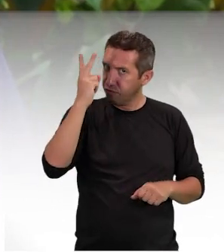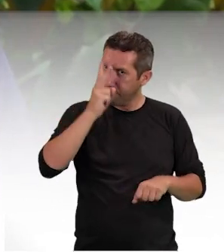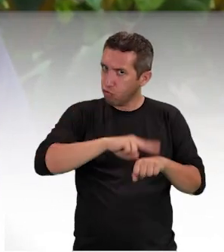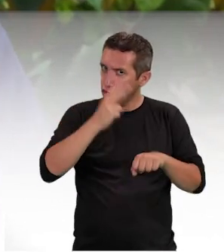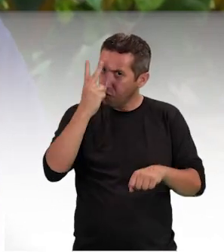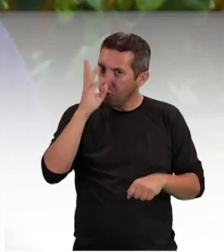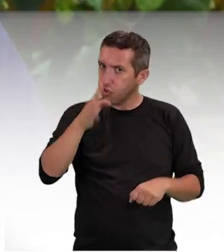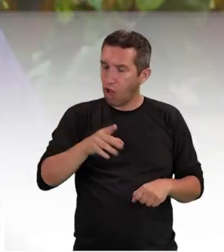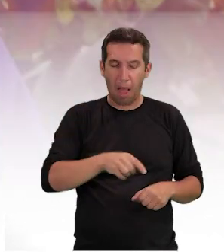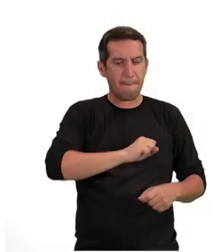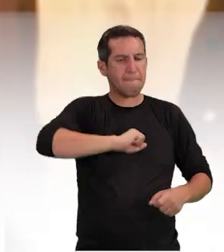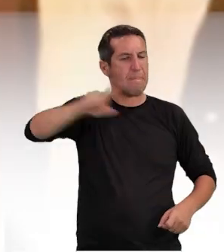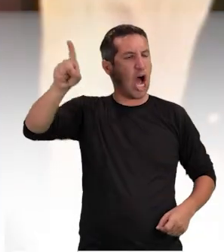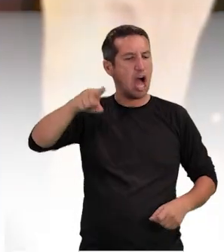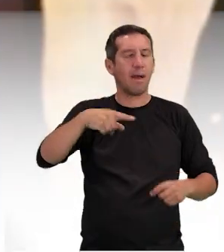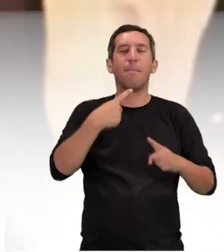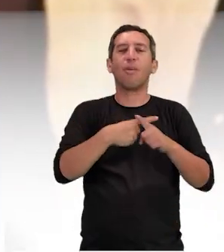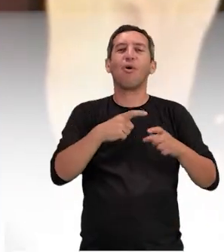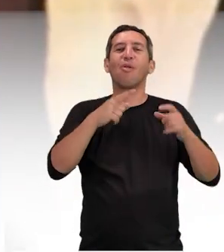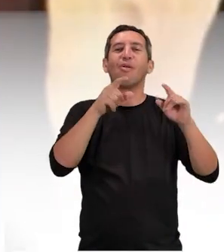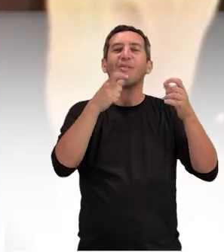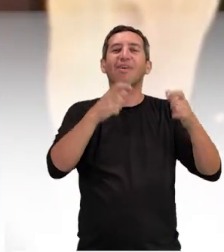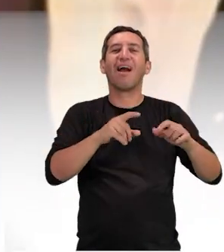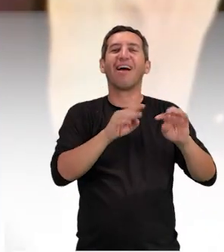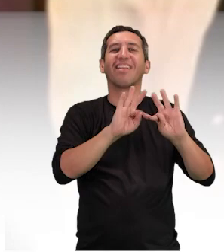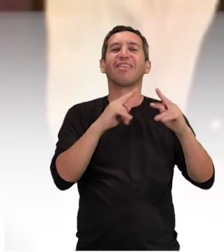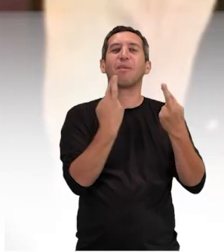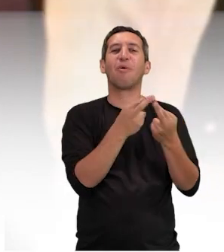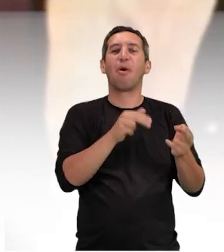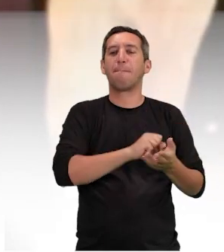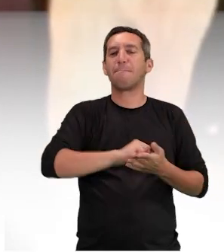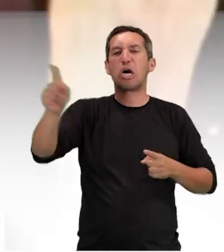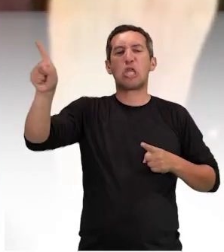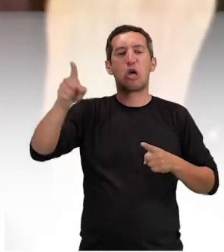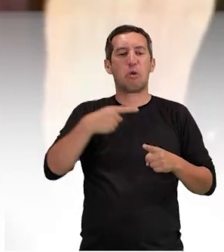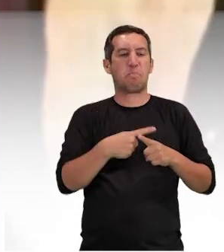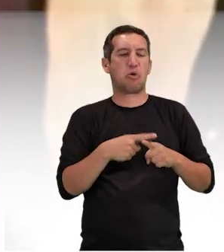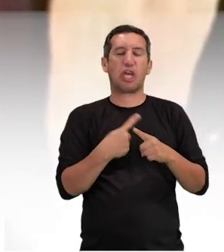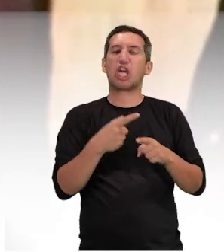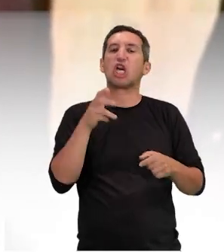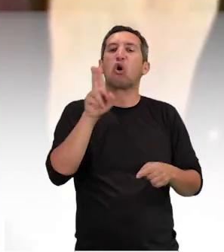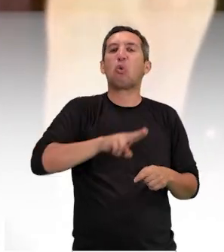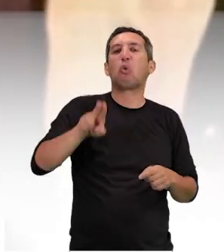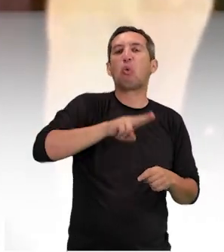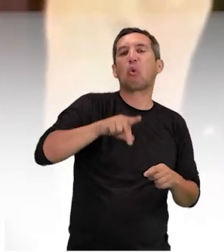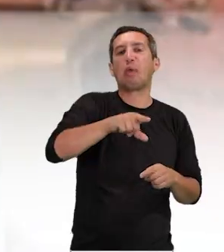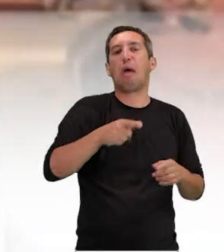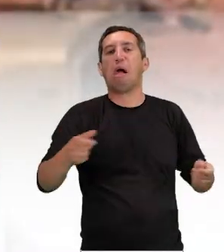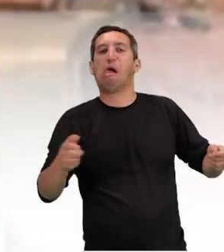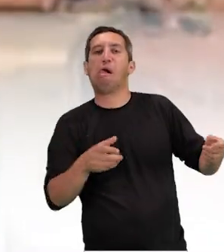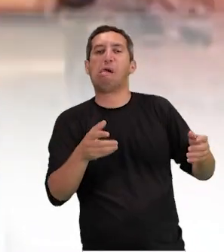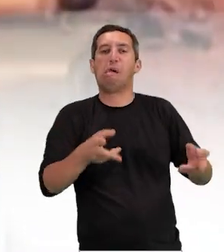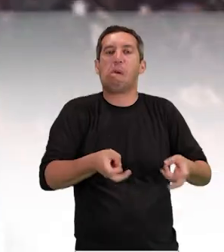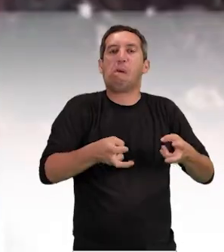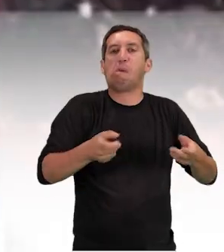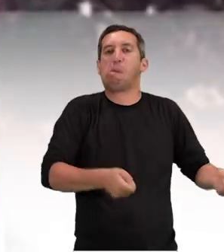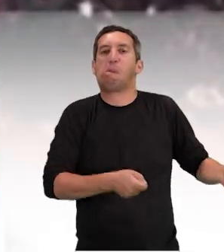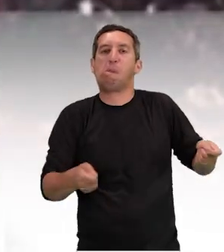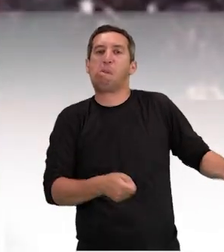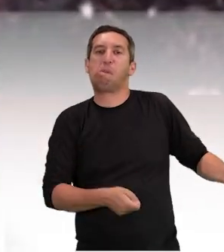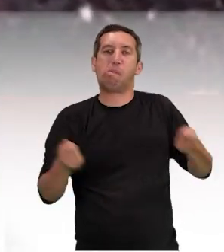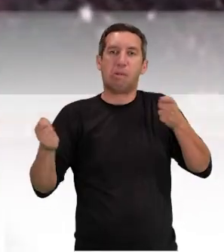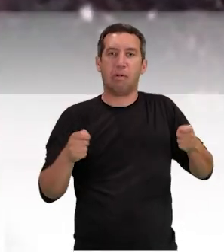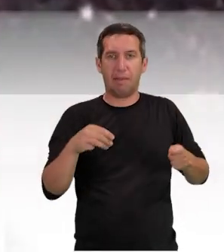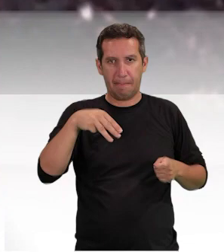o meu povo de uma aldeia para explorar, para eles afastar, sair de lá e para eles tirar o minério.